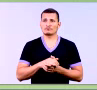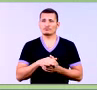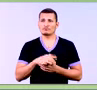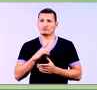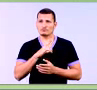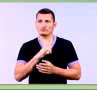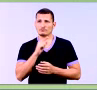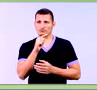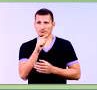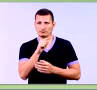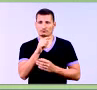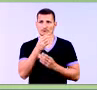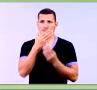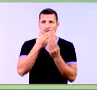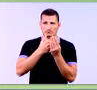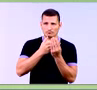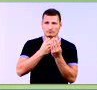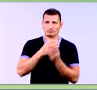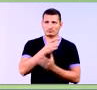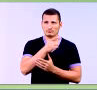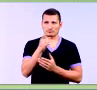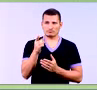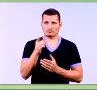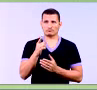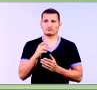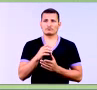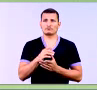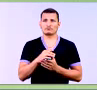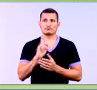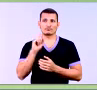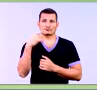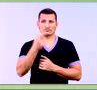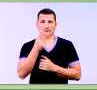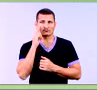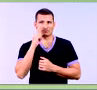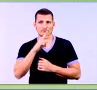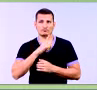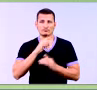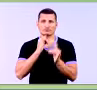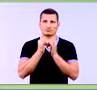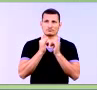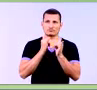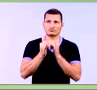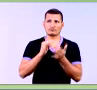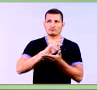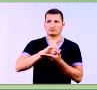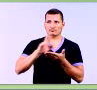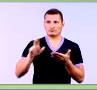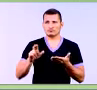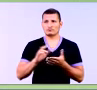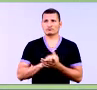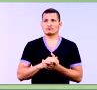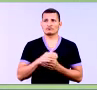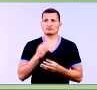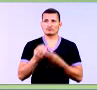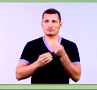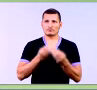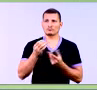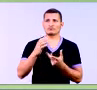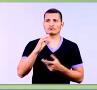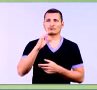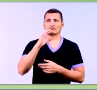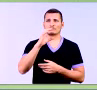fonte que vocês receberão muitas informações relacionadas à declaração dos